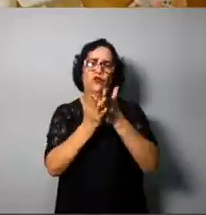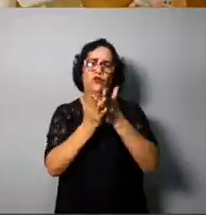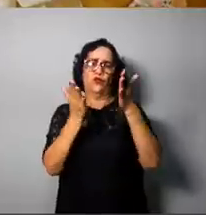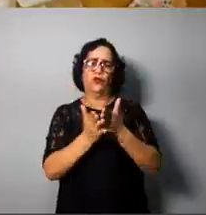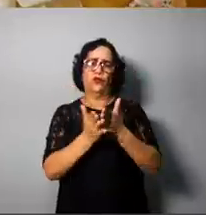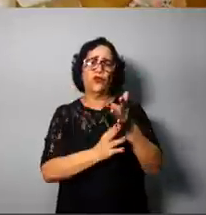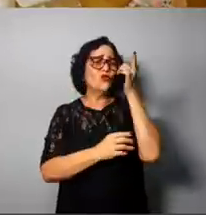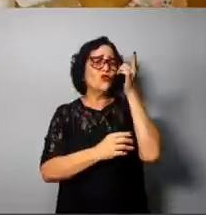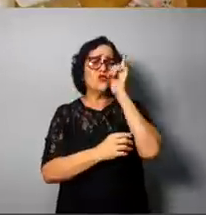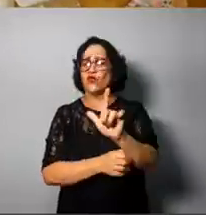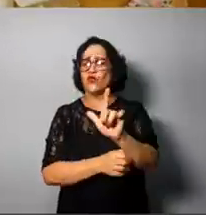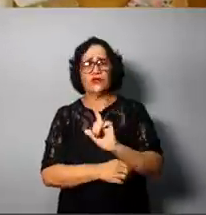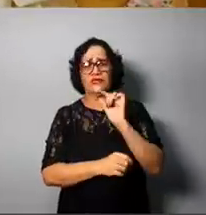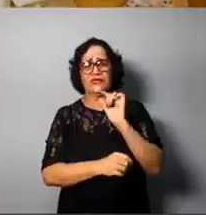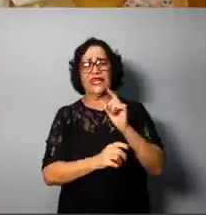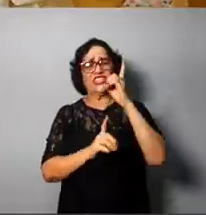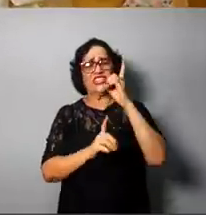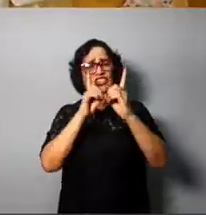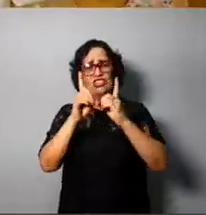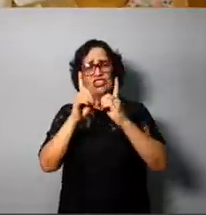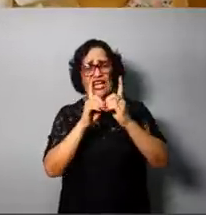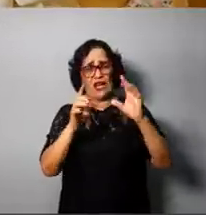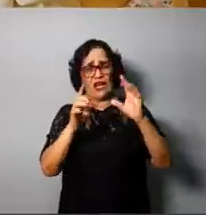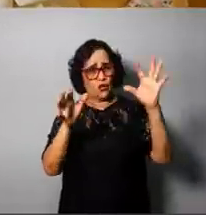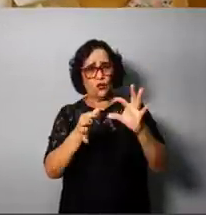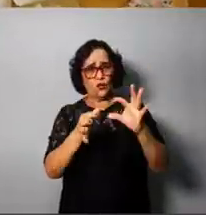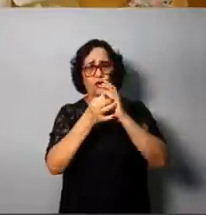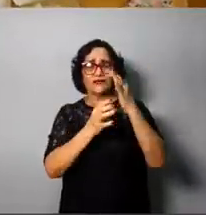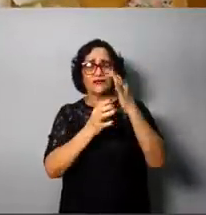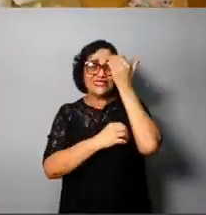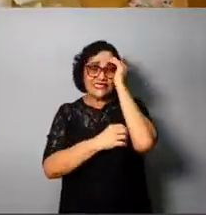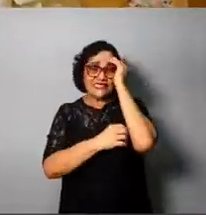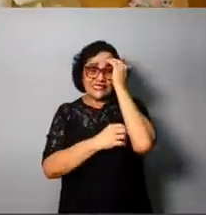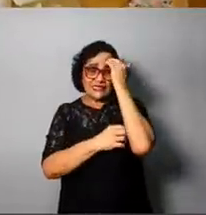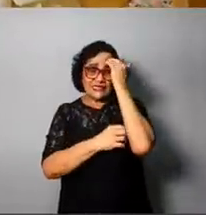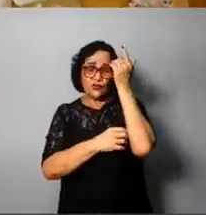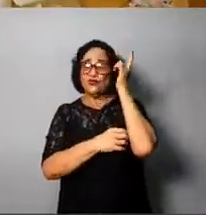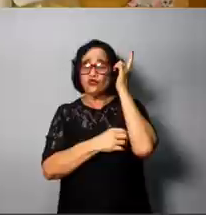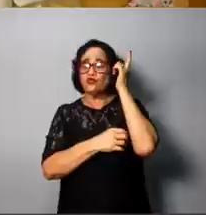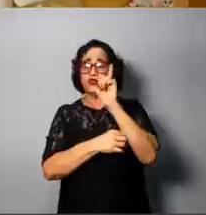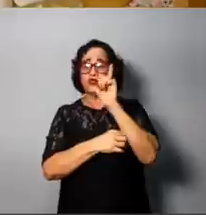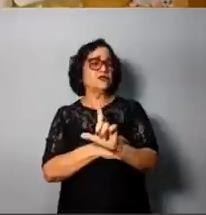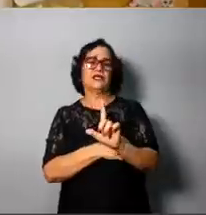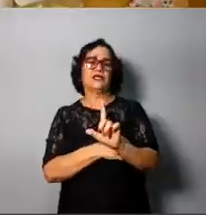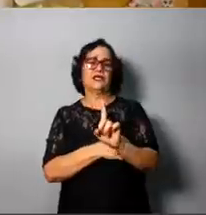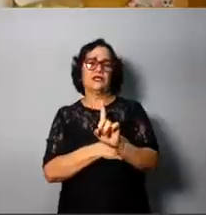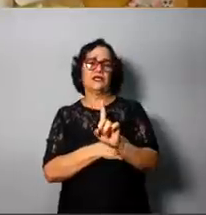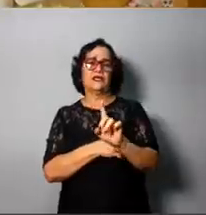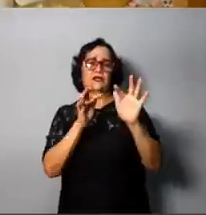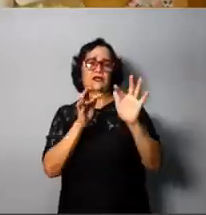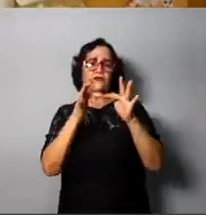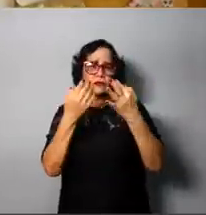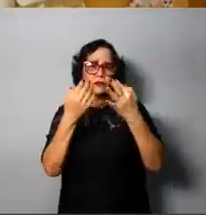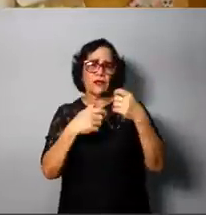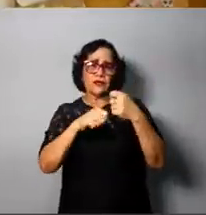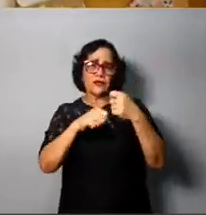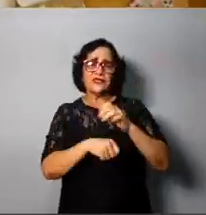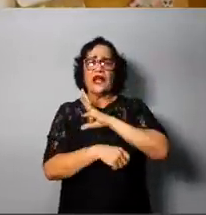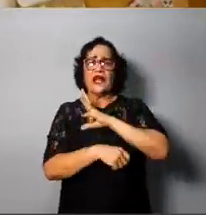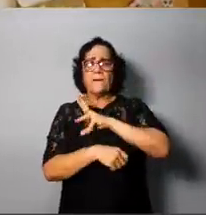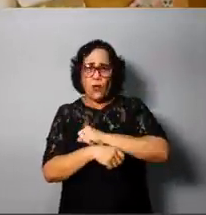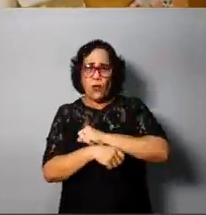comunhão, o diálogo, o entendimento, aquelas famílias que precisam ser mais amadas e